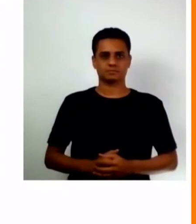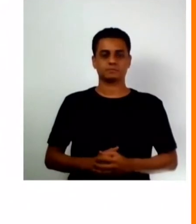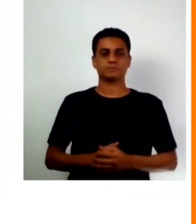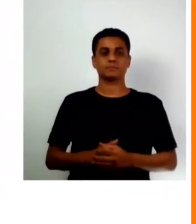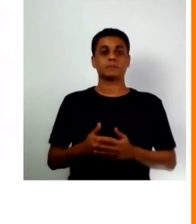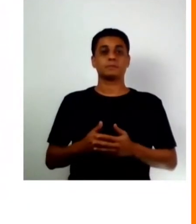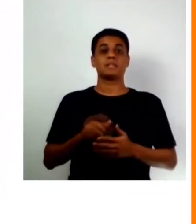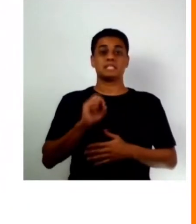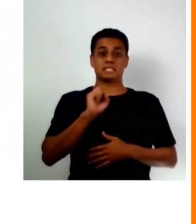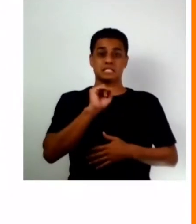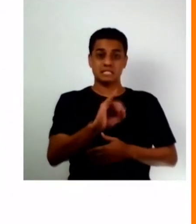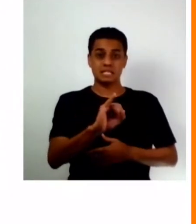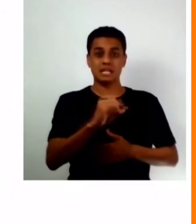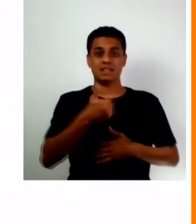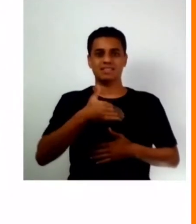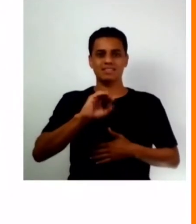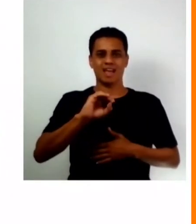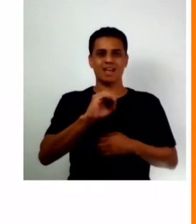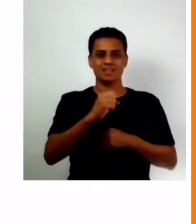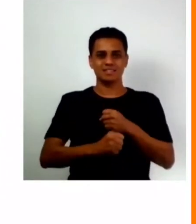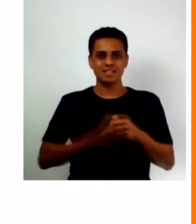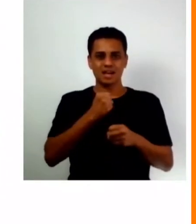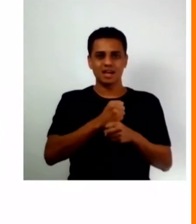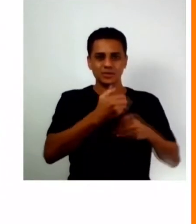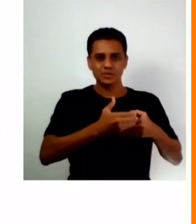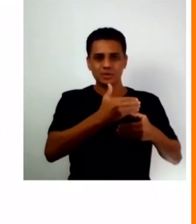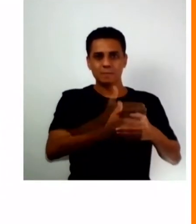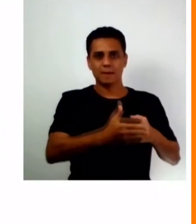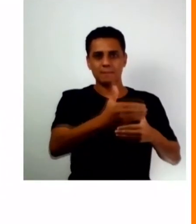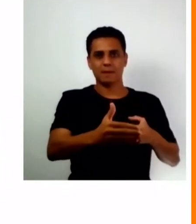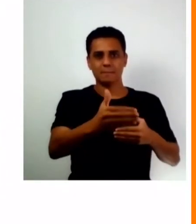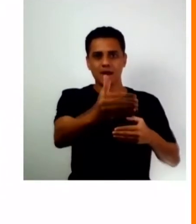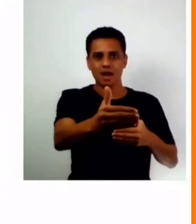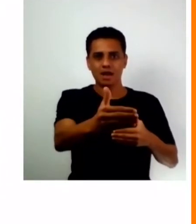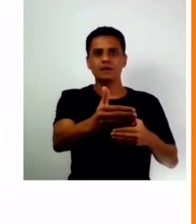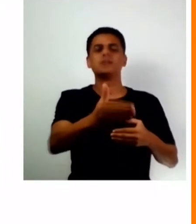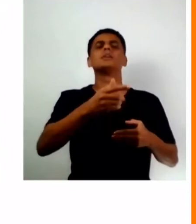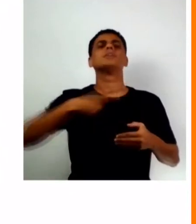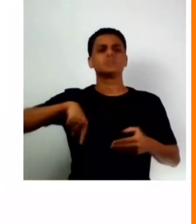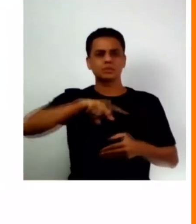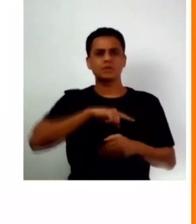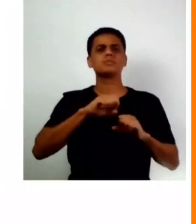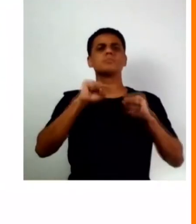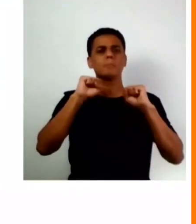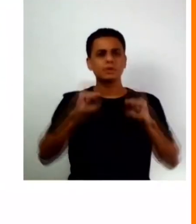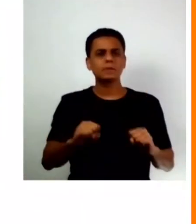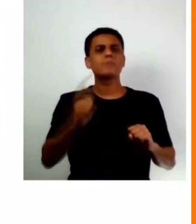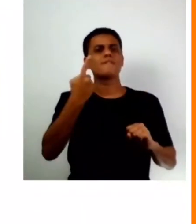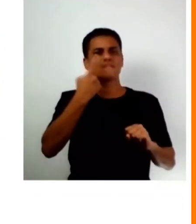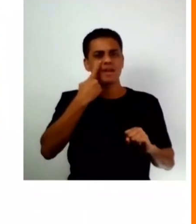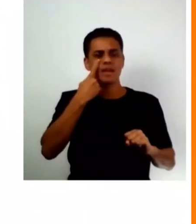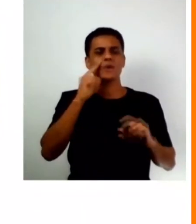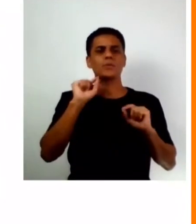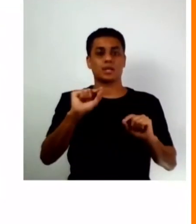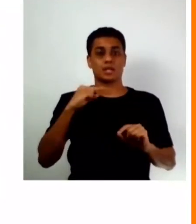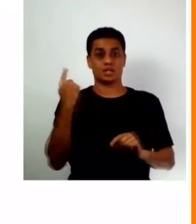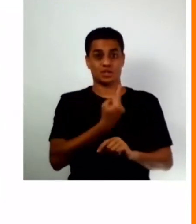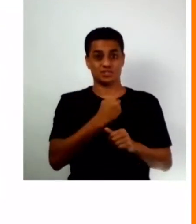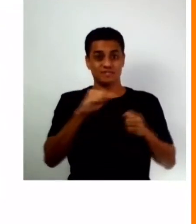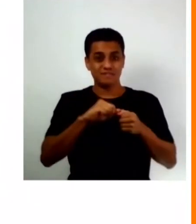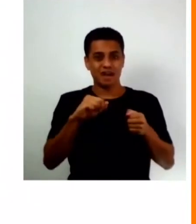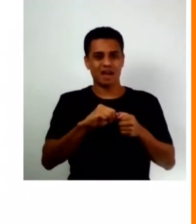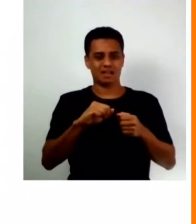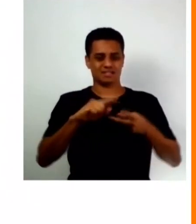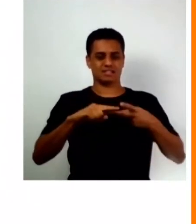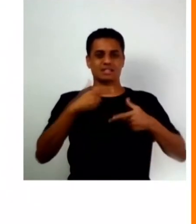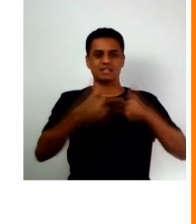hai 10 anos. 10 anos onde podemos nosos poner en activo que lo que estamos haciendo en nuestra empresa cultural, en